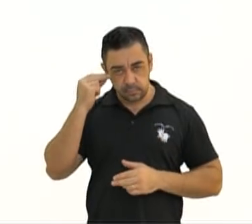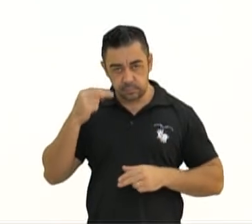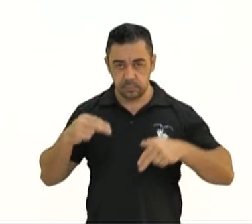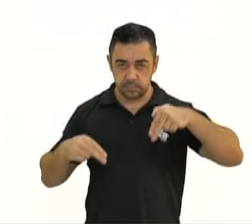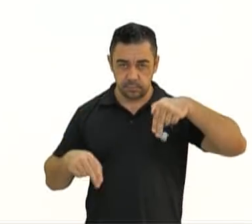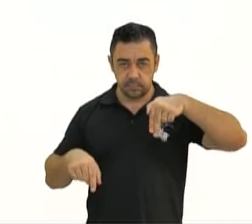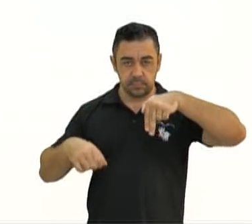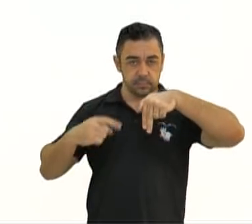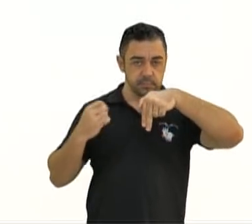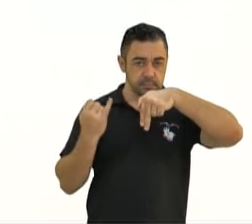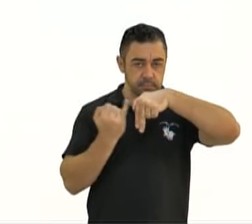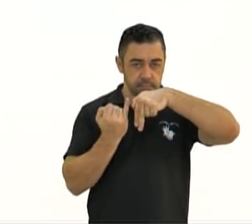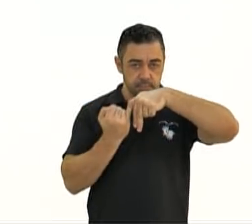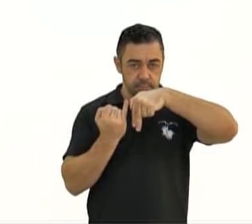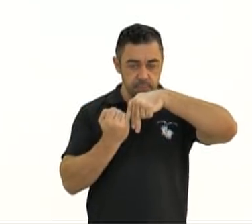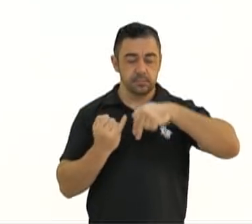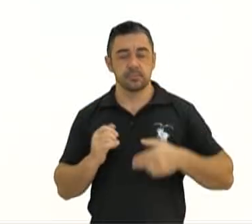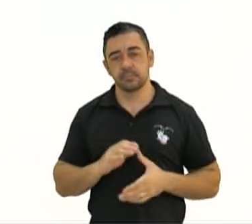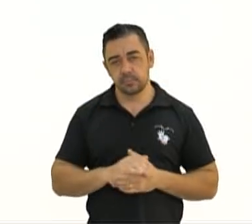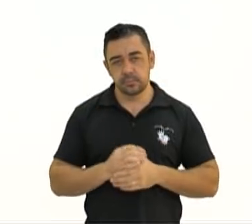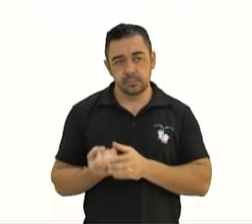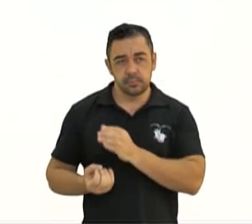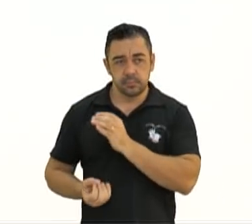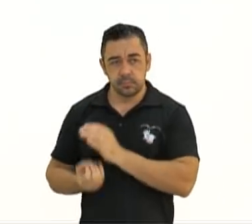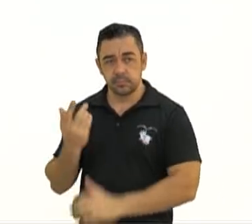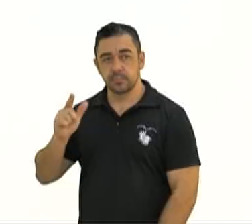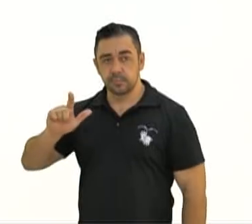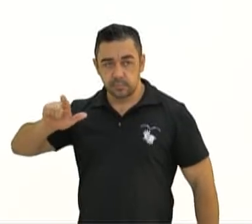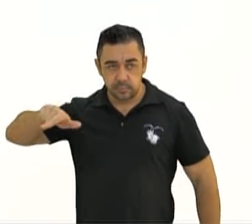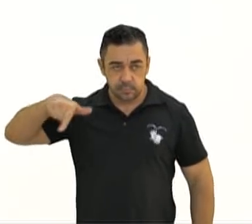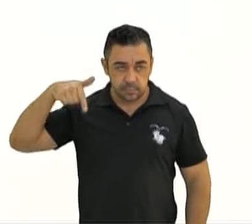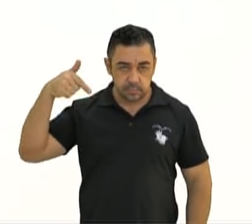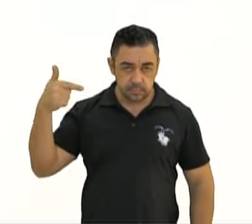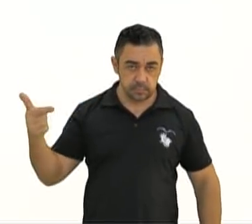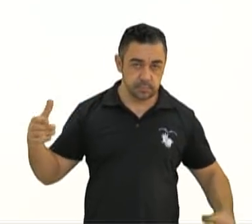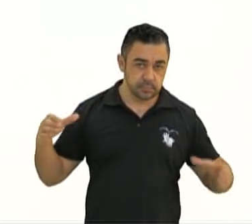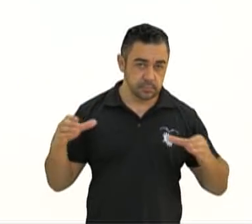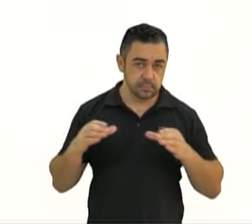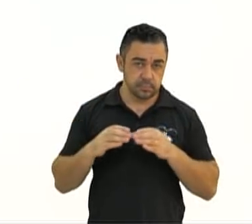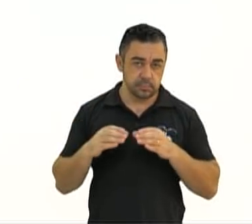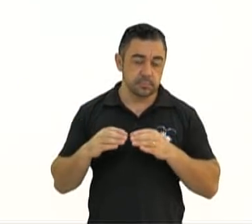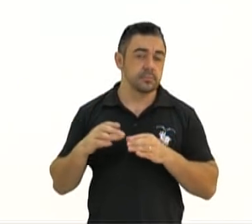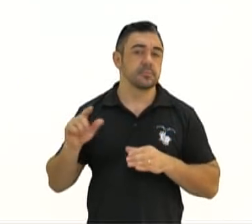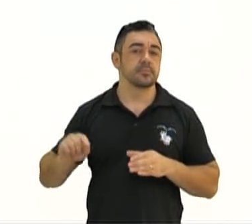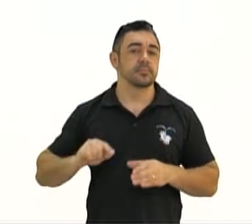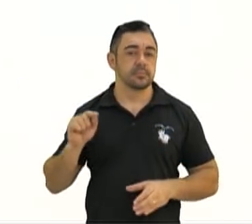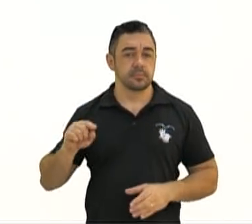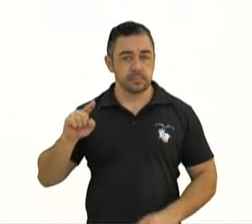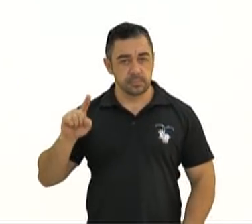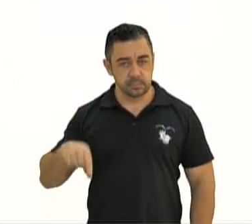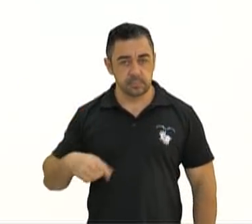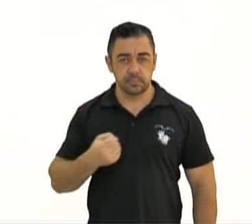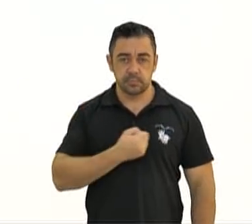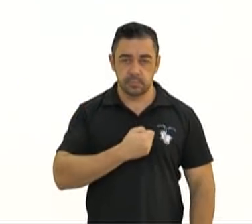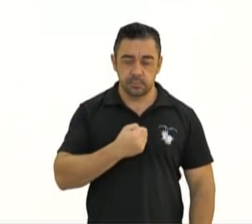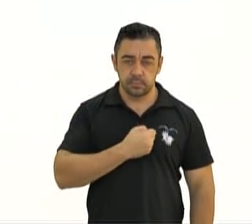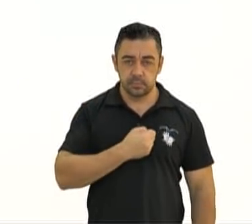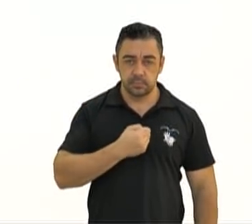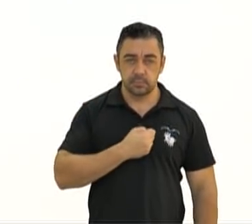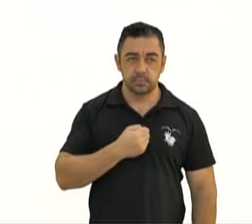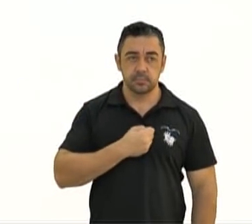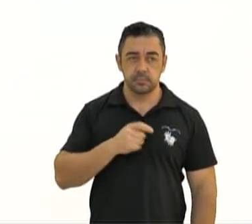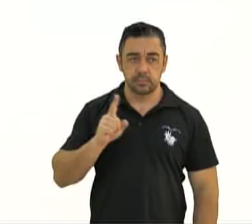naturais, né? Aí nós criamos um outro conjunto, o homem criou um outro conjunto que é o conjunto dos números